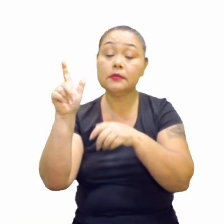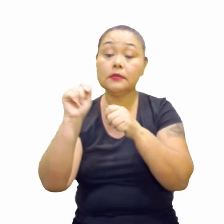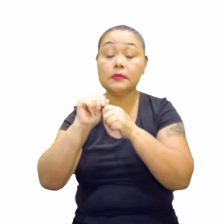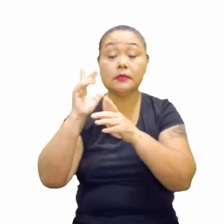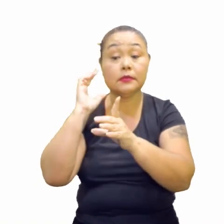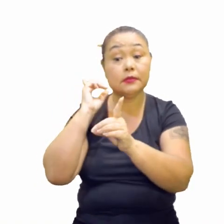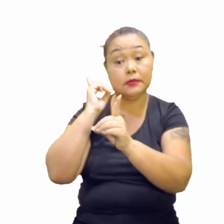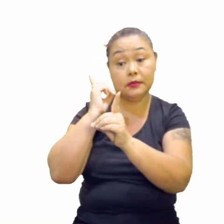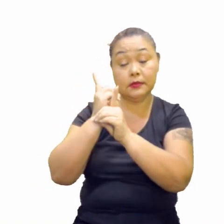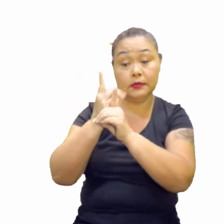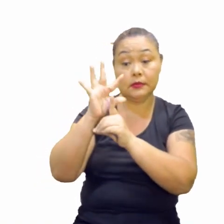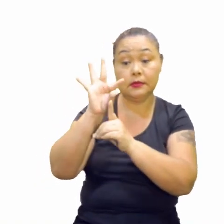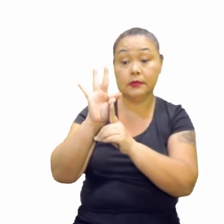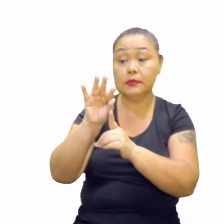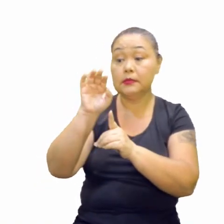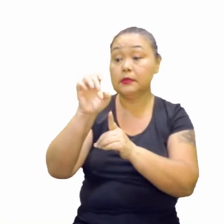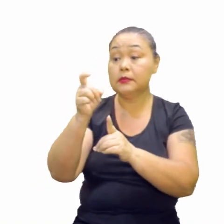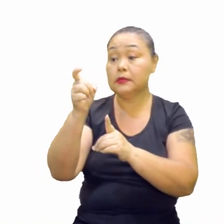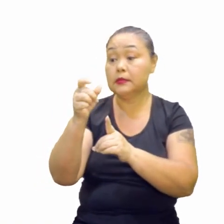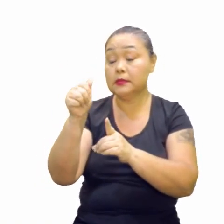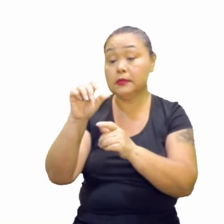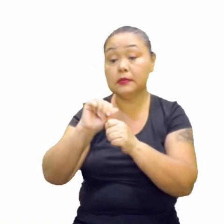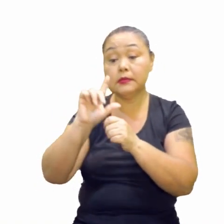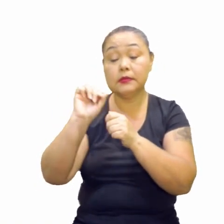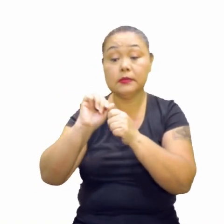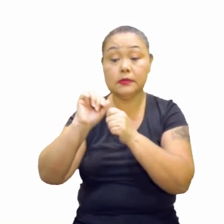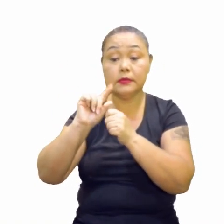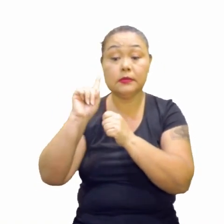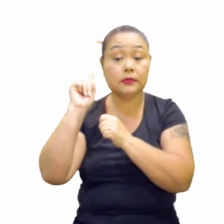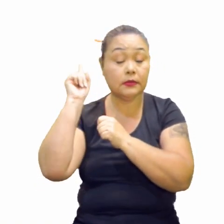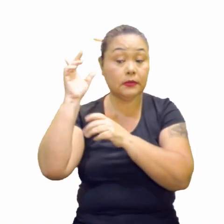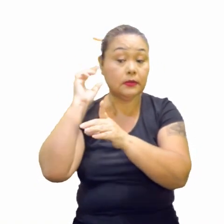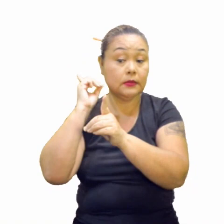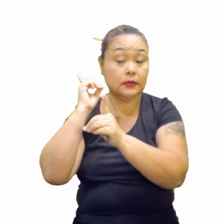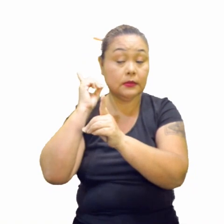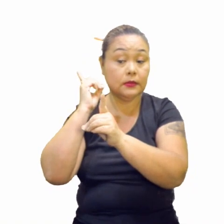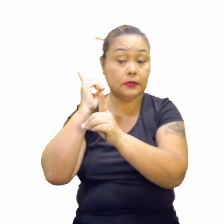Estados Unidos, com o Elon Musk,